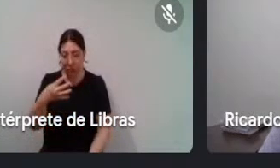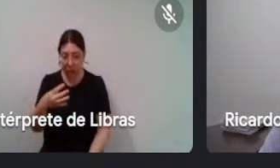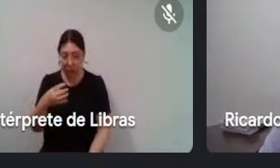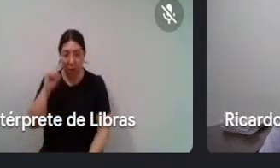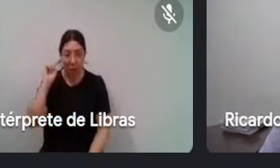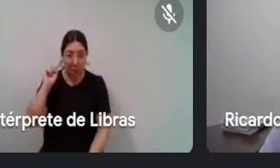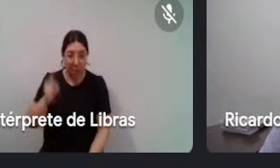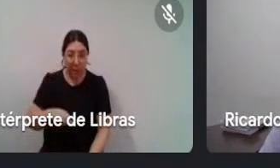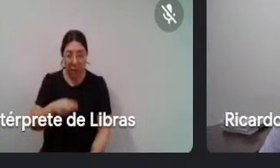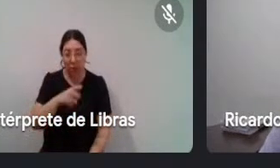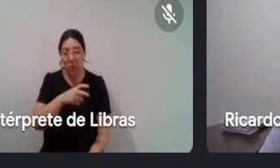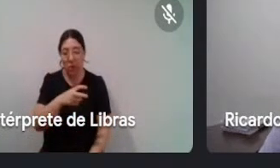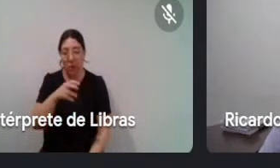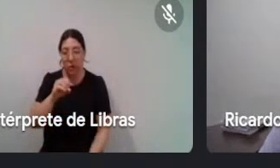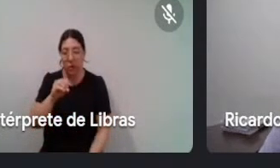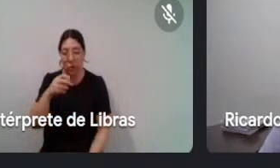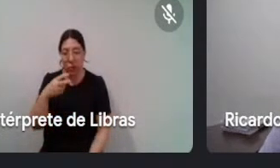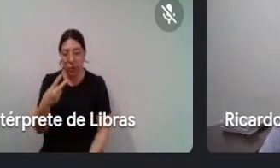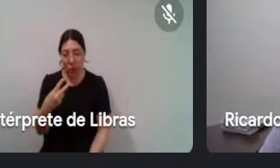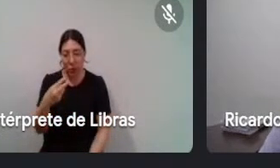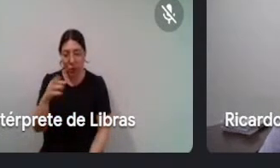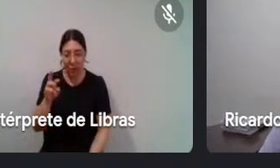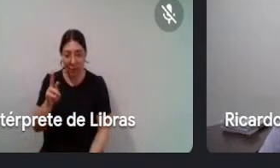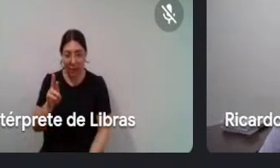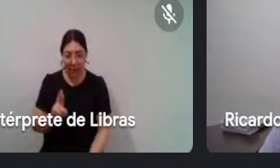R$ 444.502,91, sendo que, desse total,